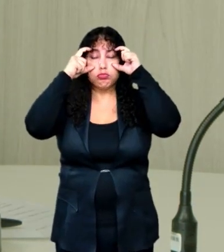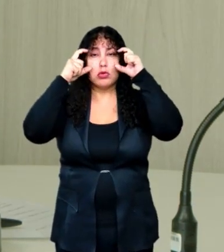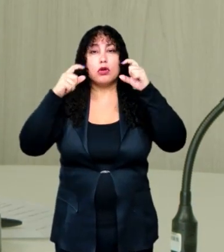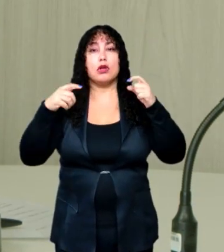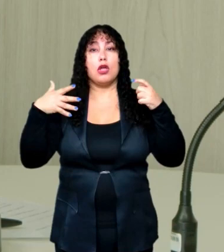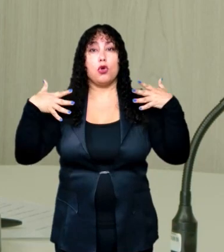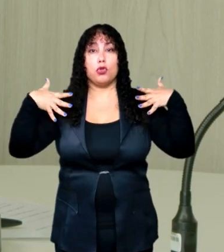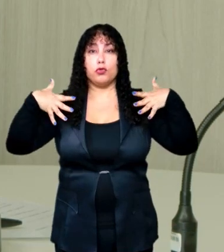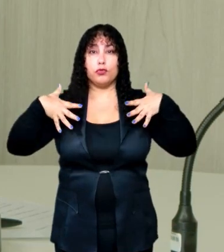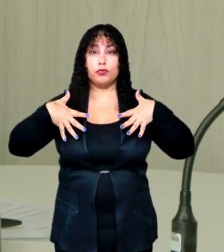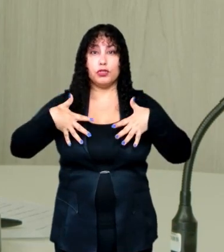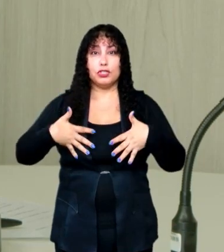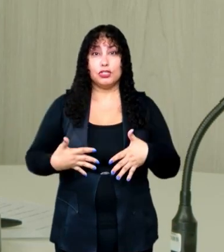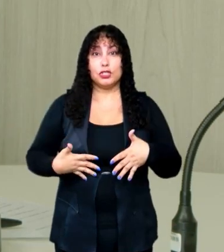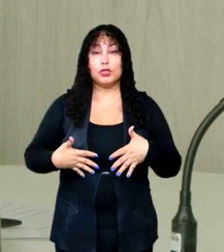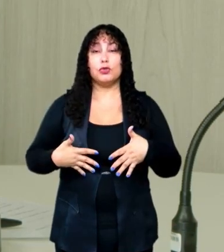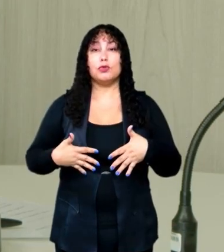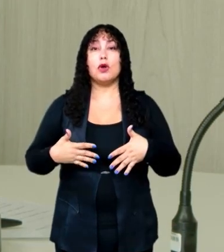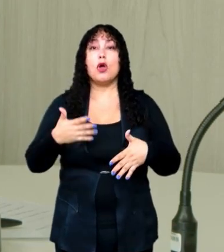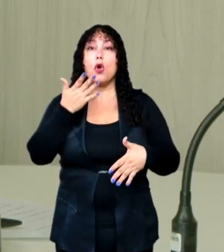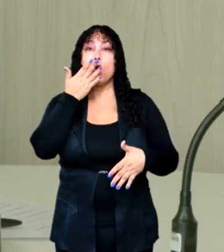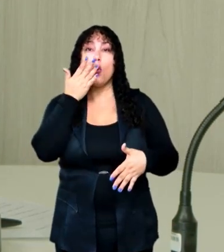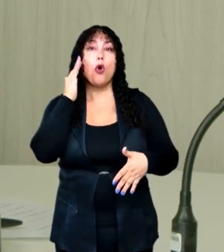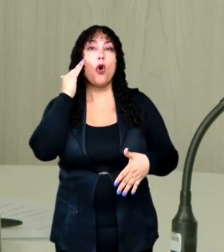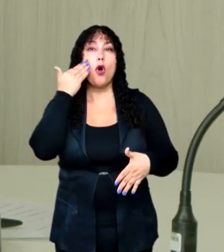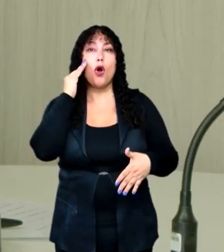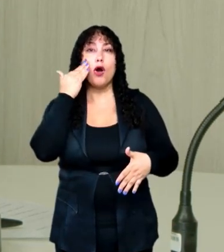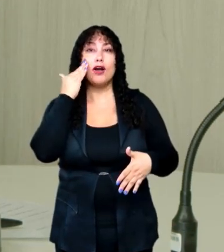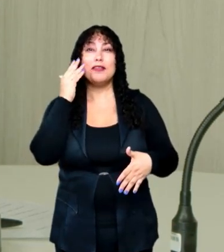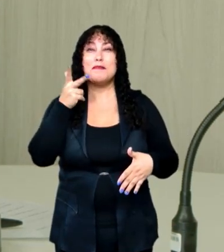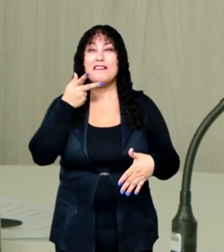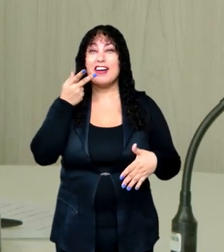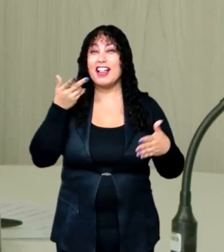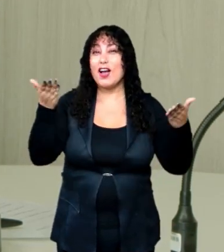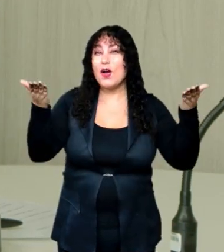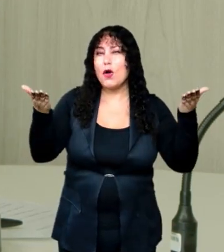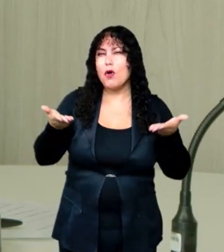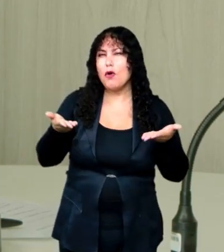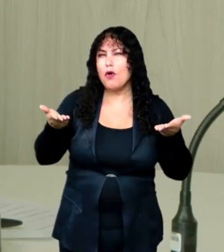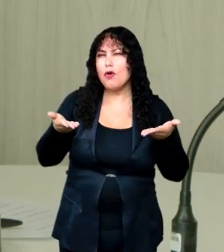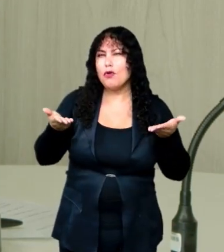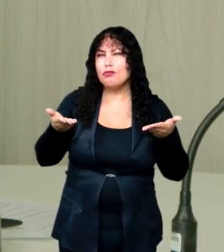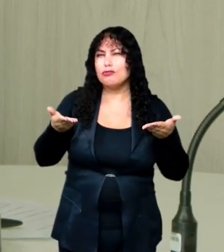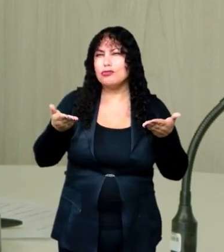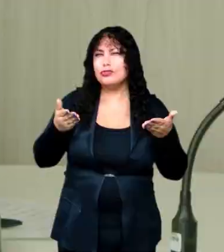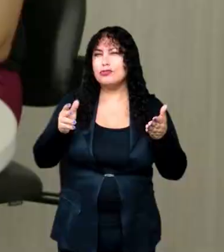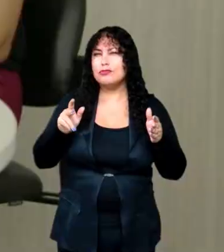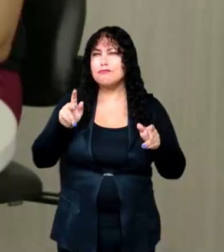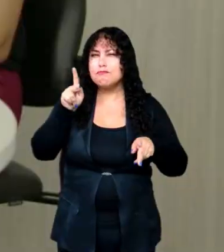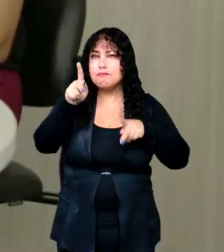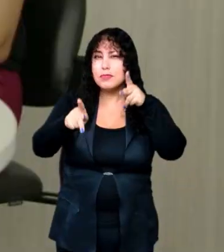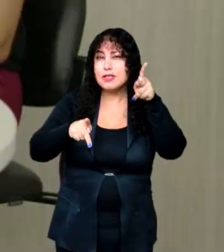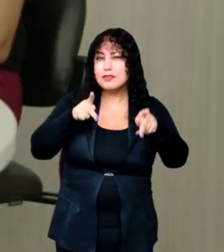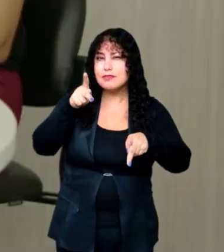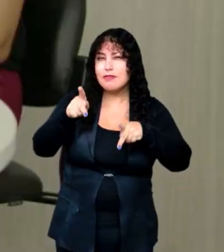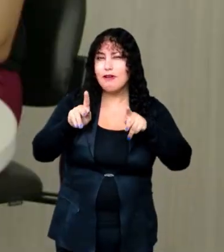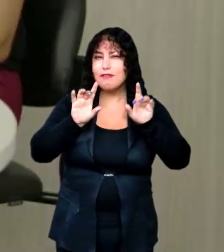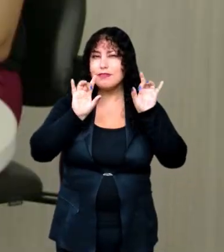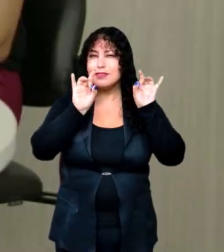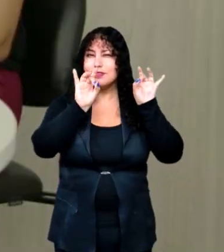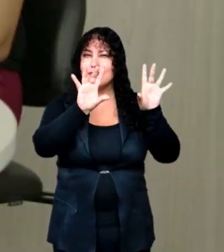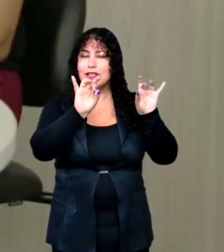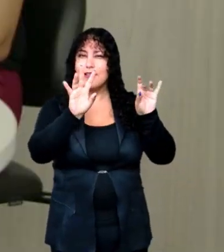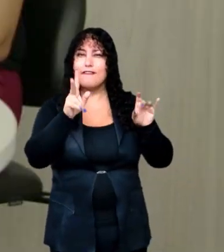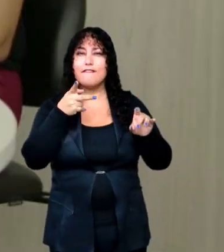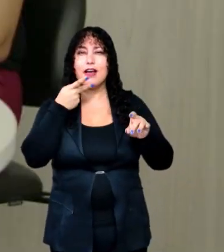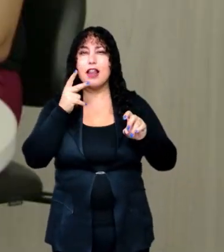estou vestindo uma camisa rosa. Para falar hoje de um público especial. Geralmente nós falamos